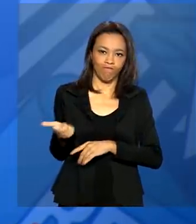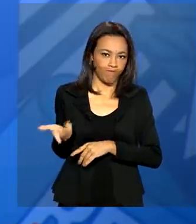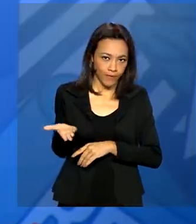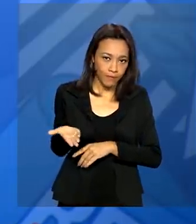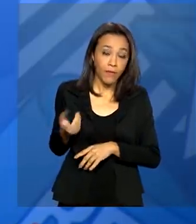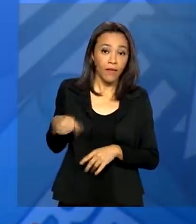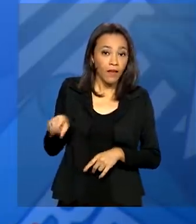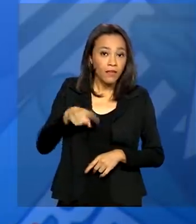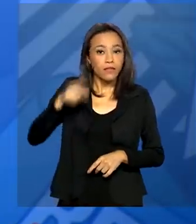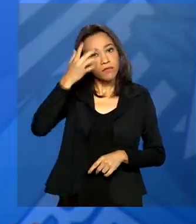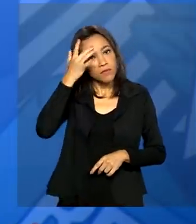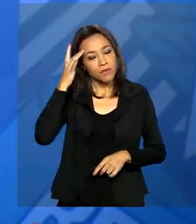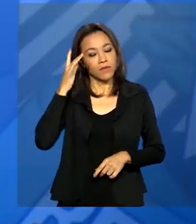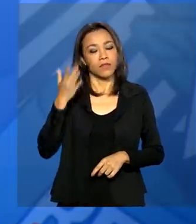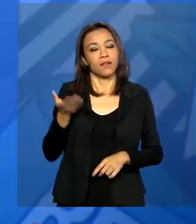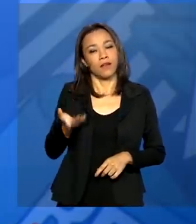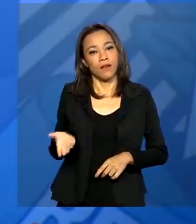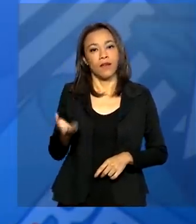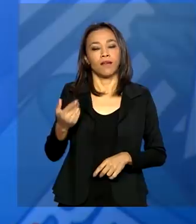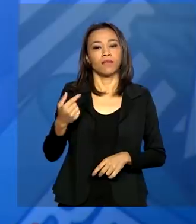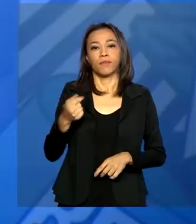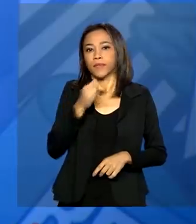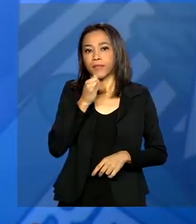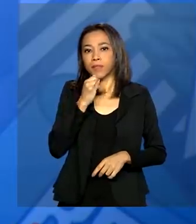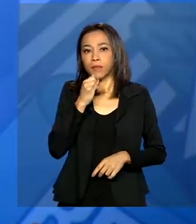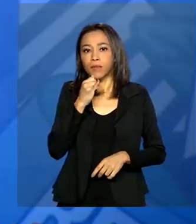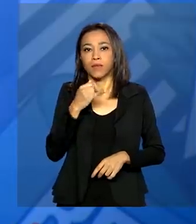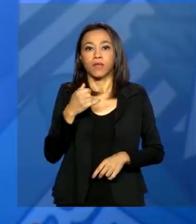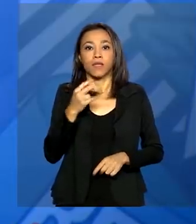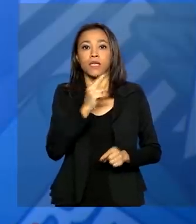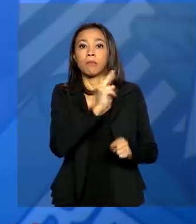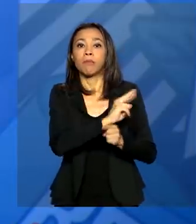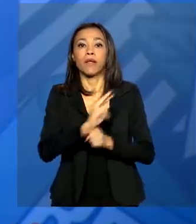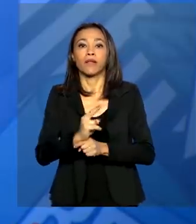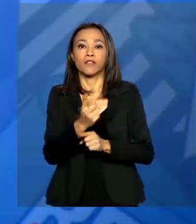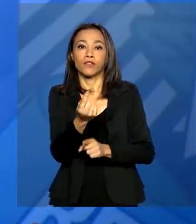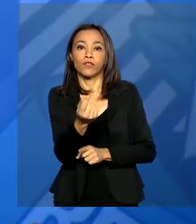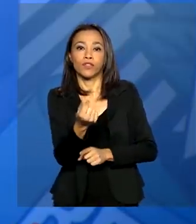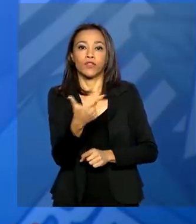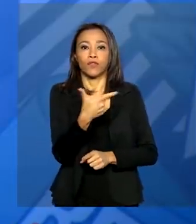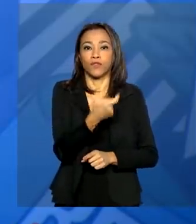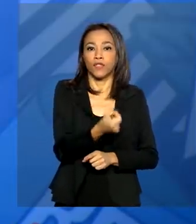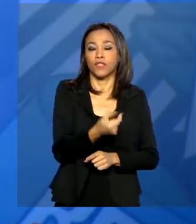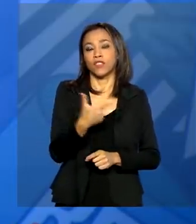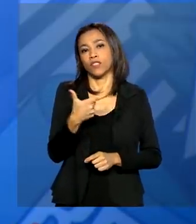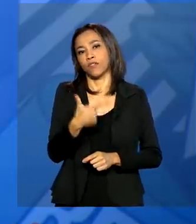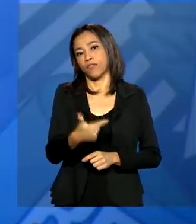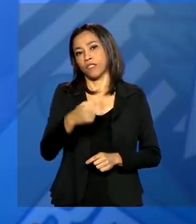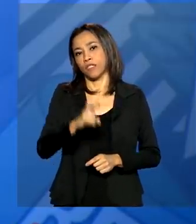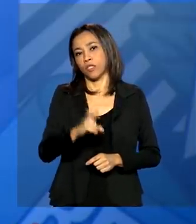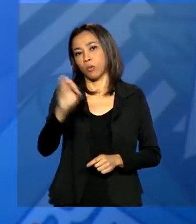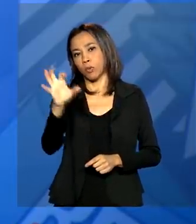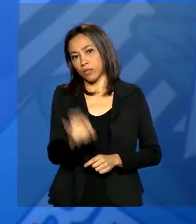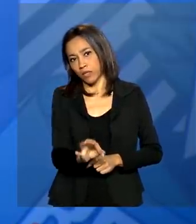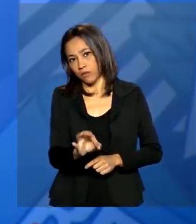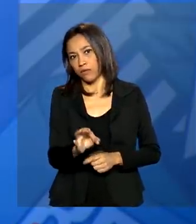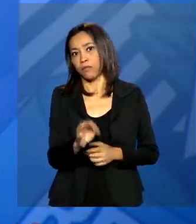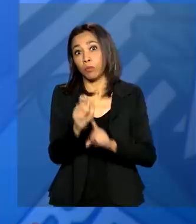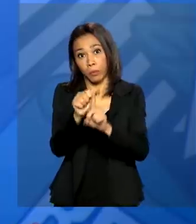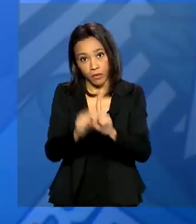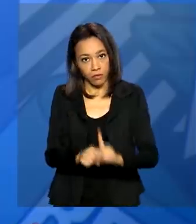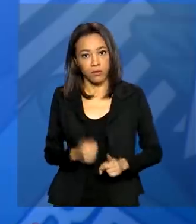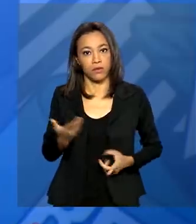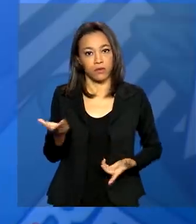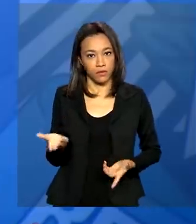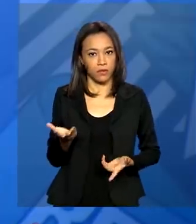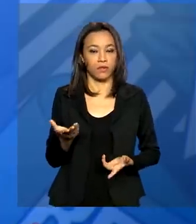são aquelas que tomam dinheiro a 20% ao mês, 25% ao mês, no mínimo.